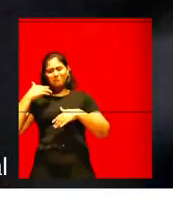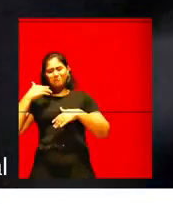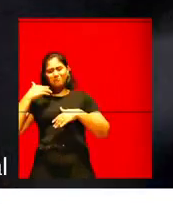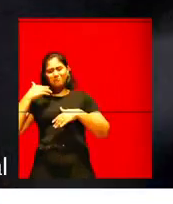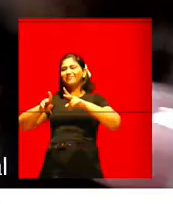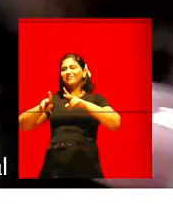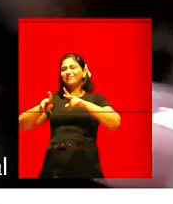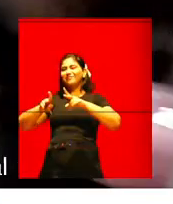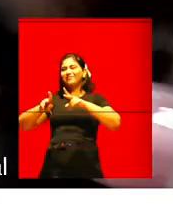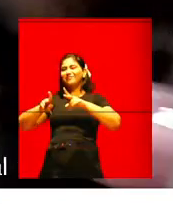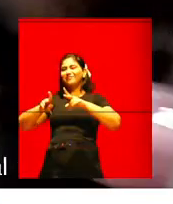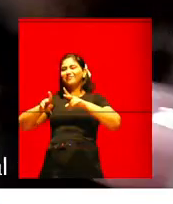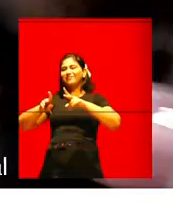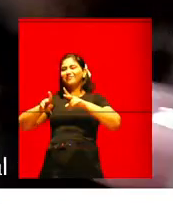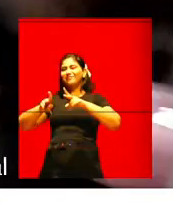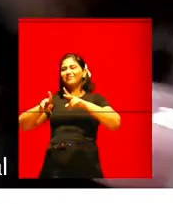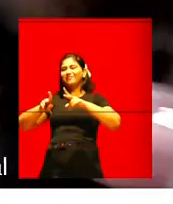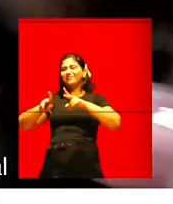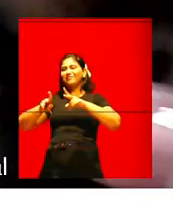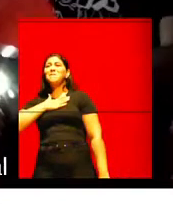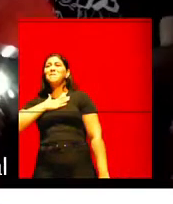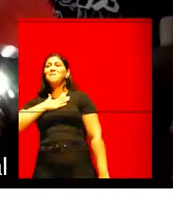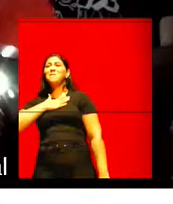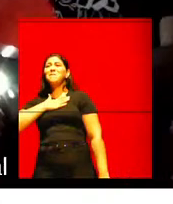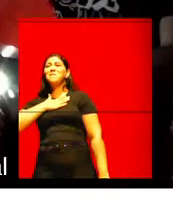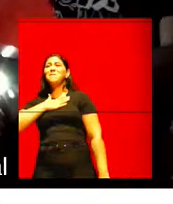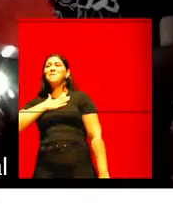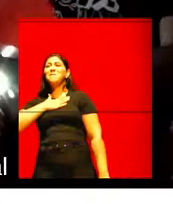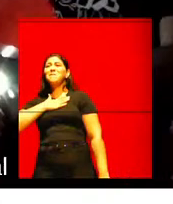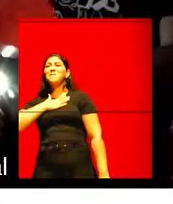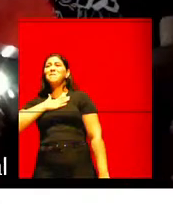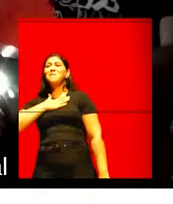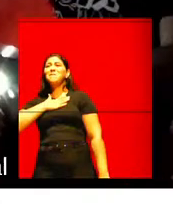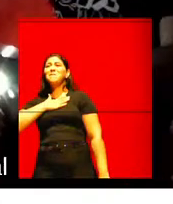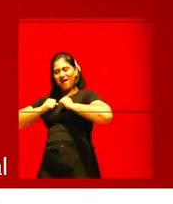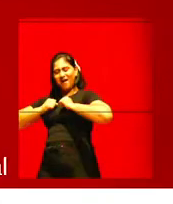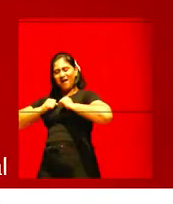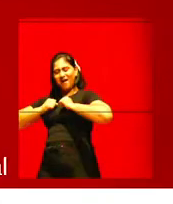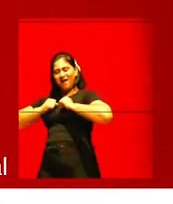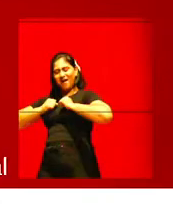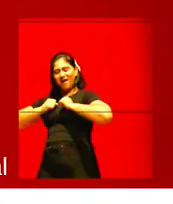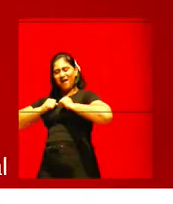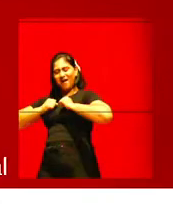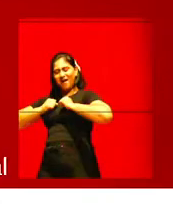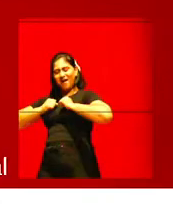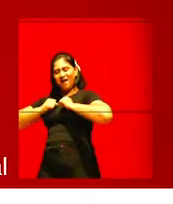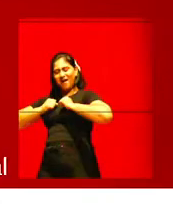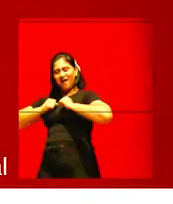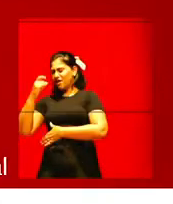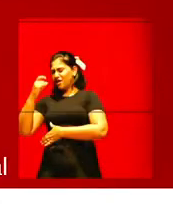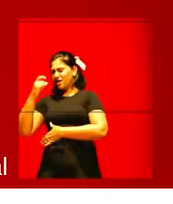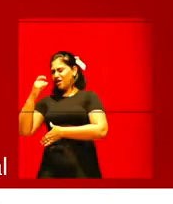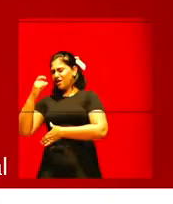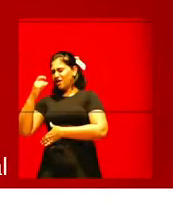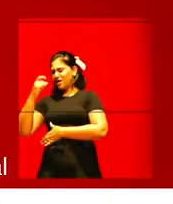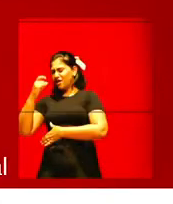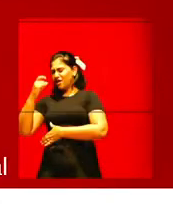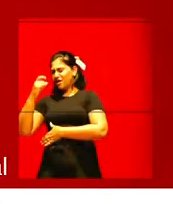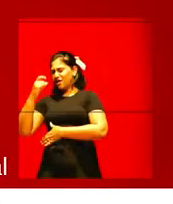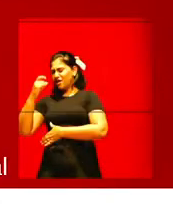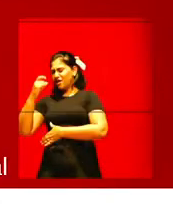Dois, um, dois, um, dois, um, dois, um, dois.